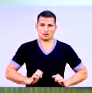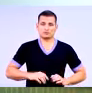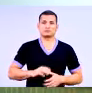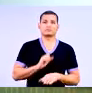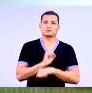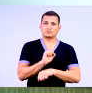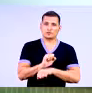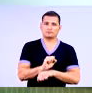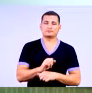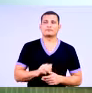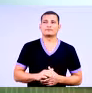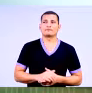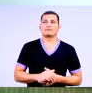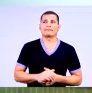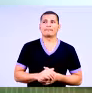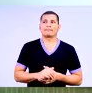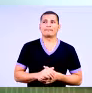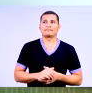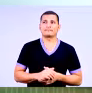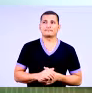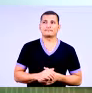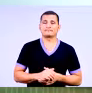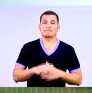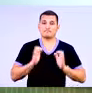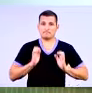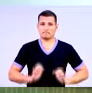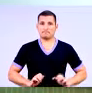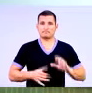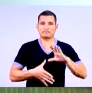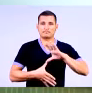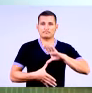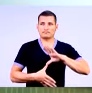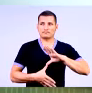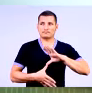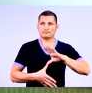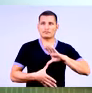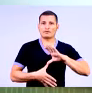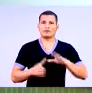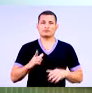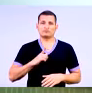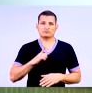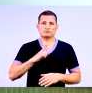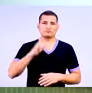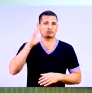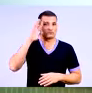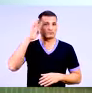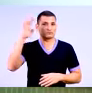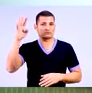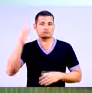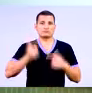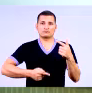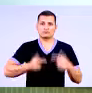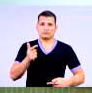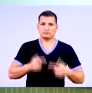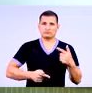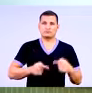espera. E a ética latino-americana, ela traz uma reflexão política, por quê? Porque faz com que